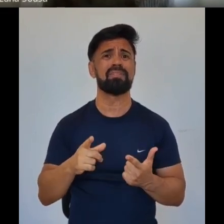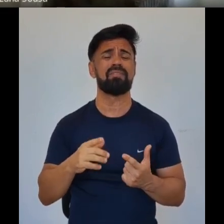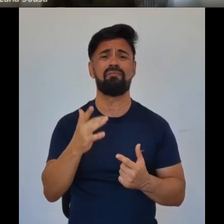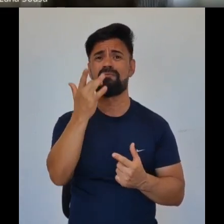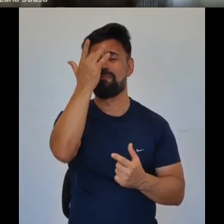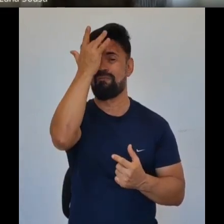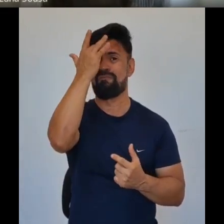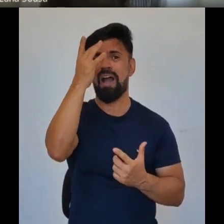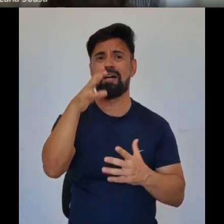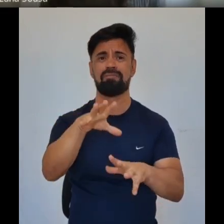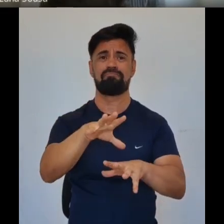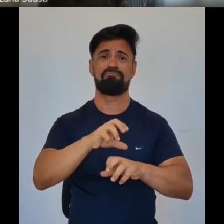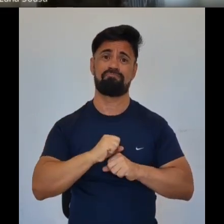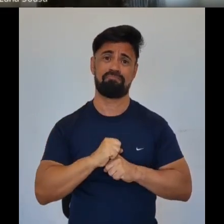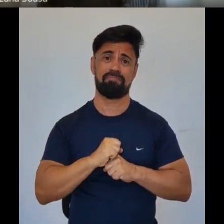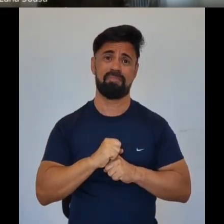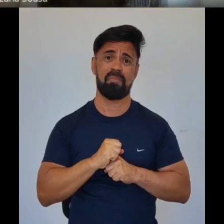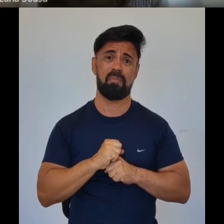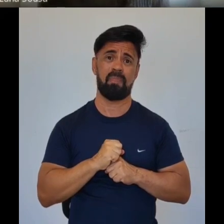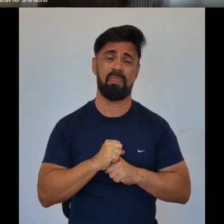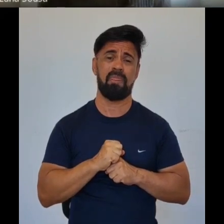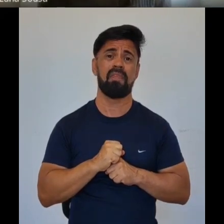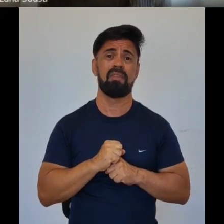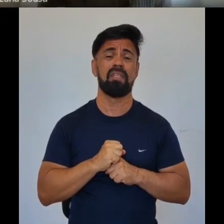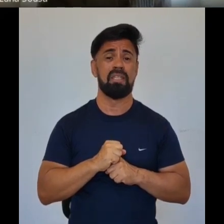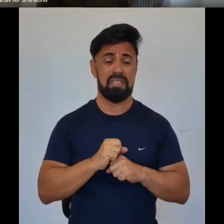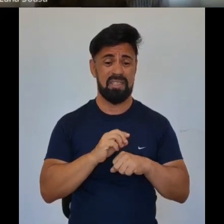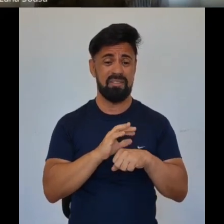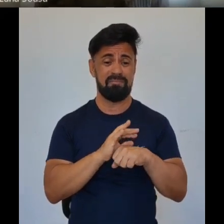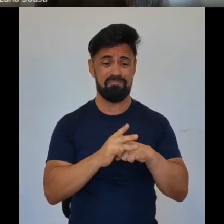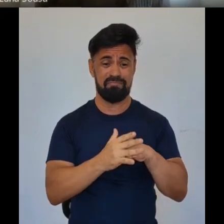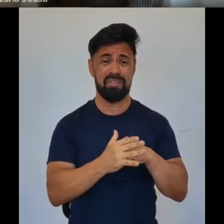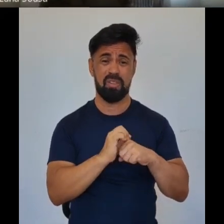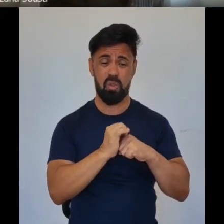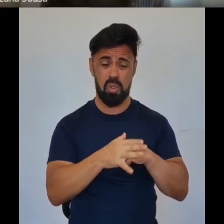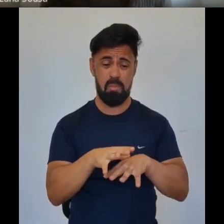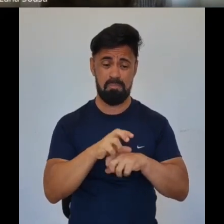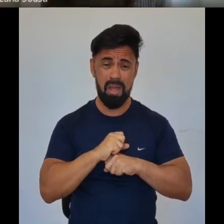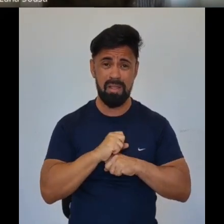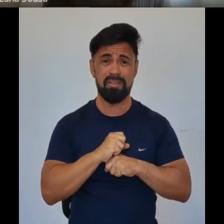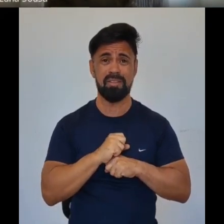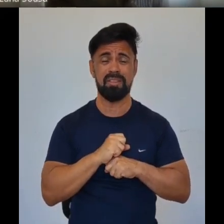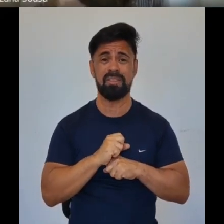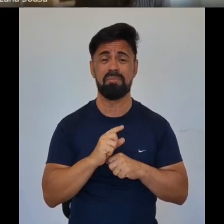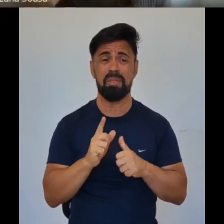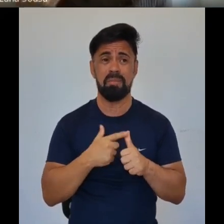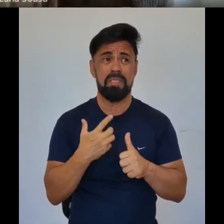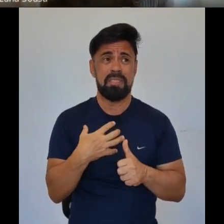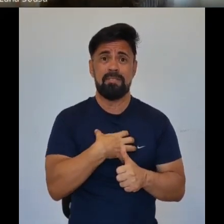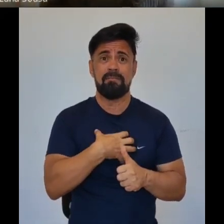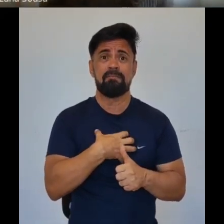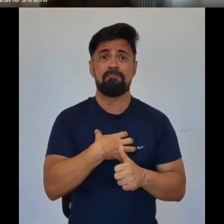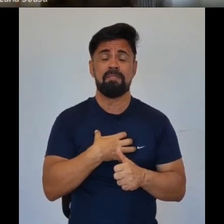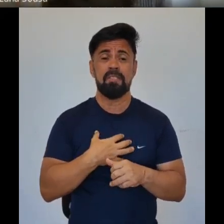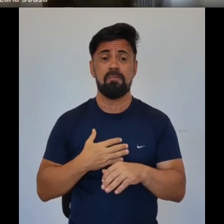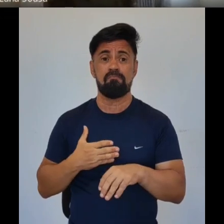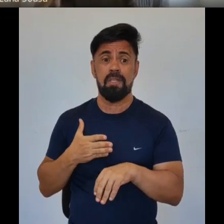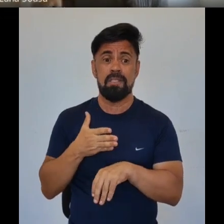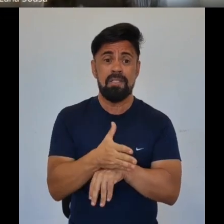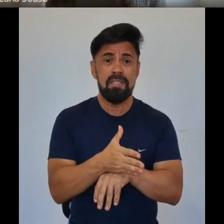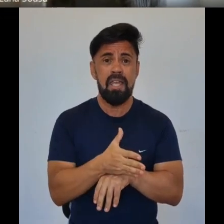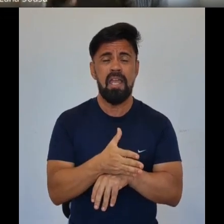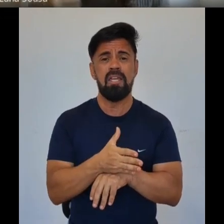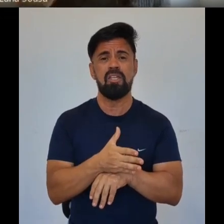biológico maior, ela ainda estava mais vulnerável, pois ela não conseguia fazer o isolamento adequado, né? Uma vez que contraísse a